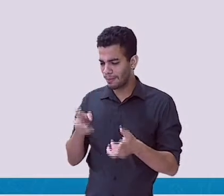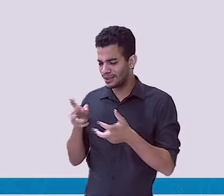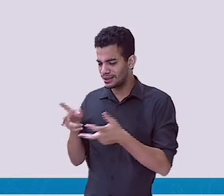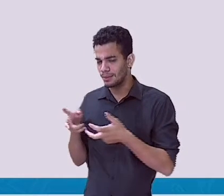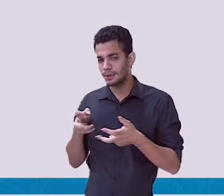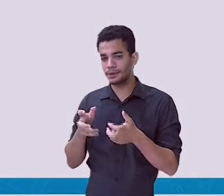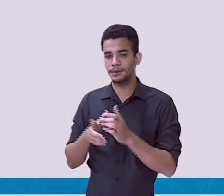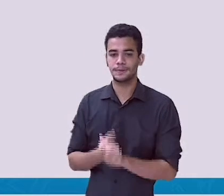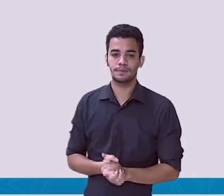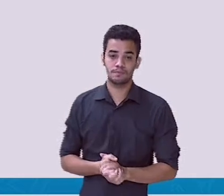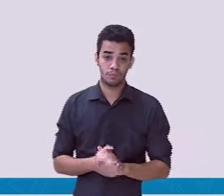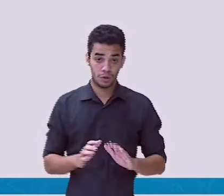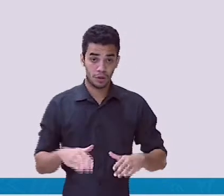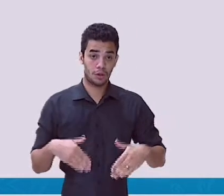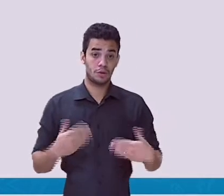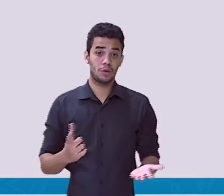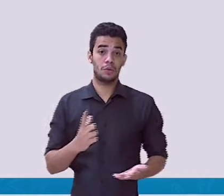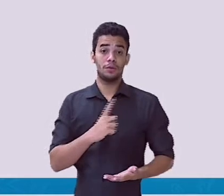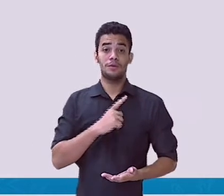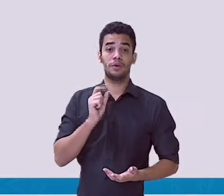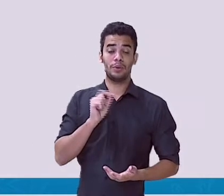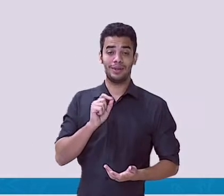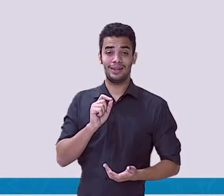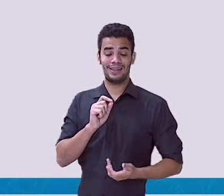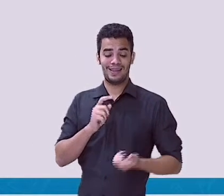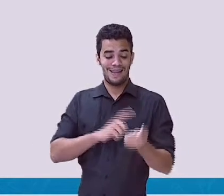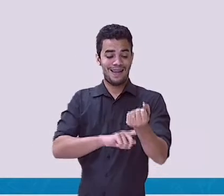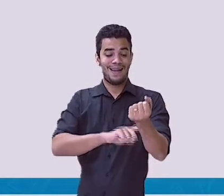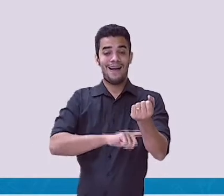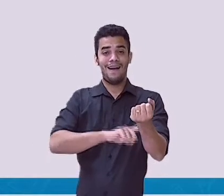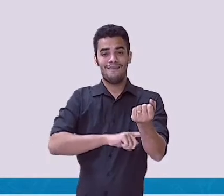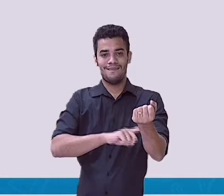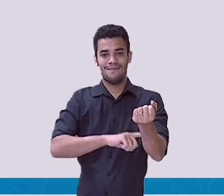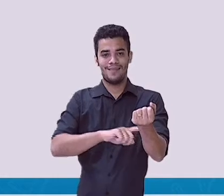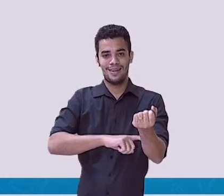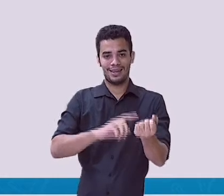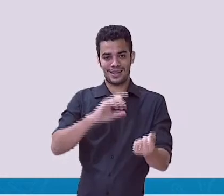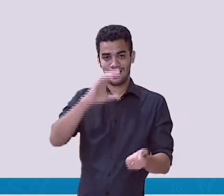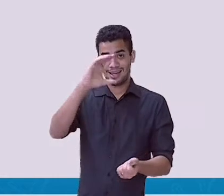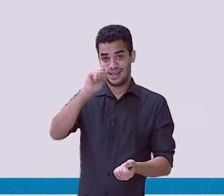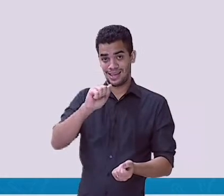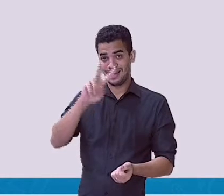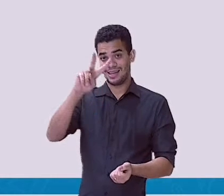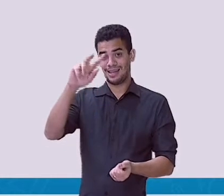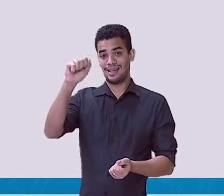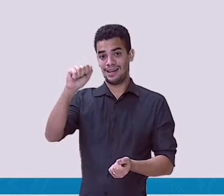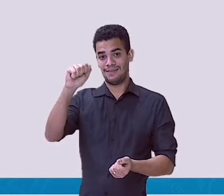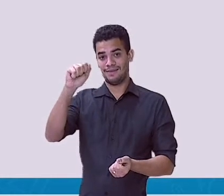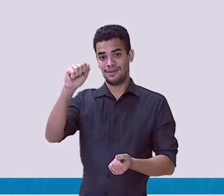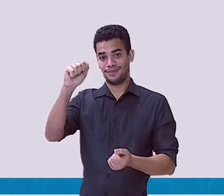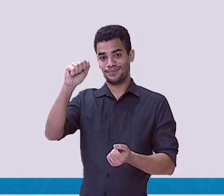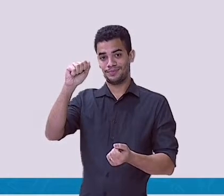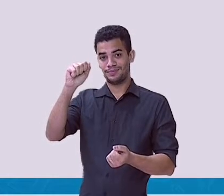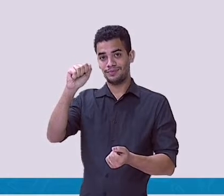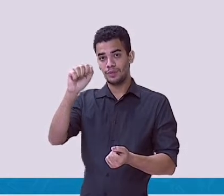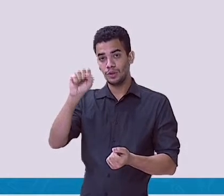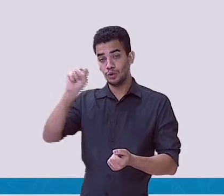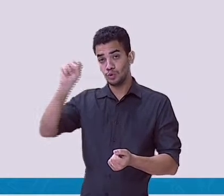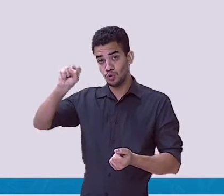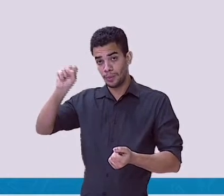sangue. Tronco pulmonar, que também, e veias pulmonares, que são as que vão levar o